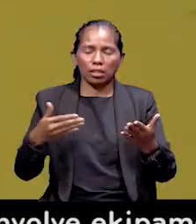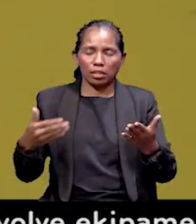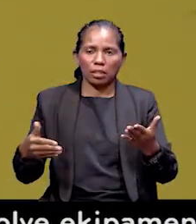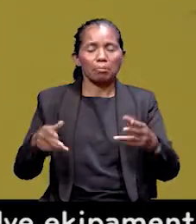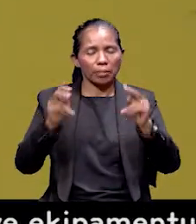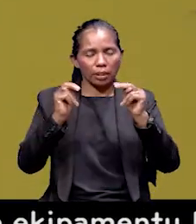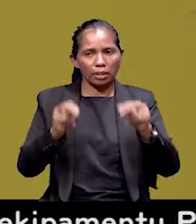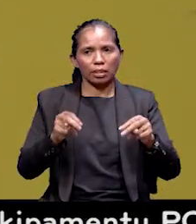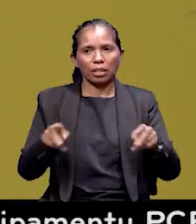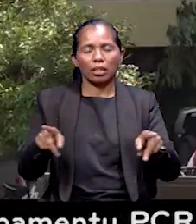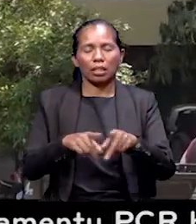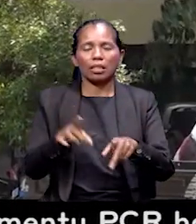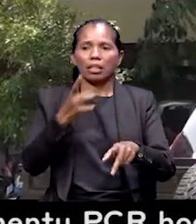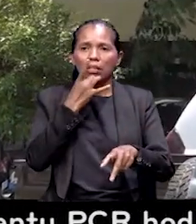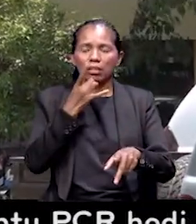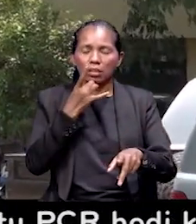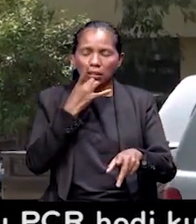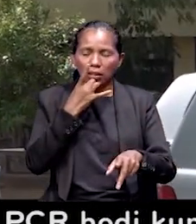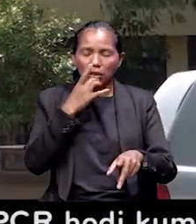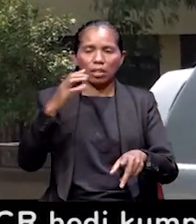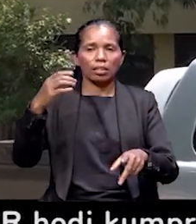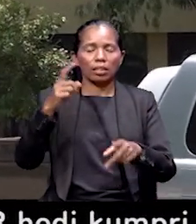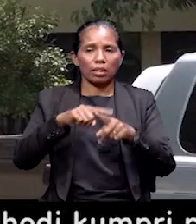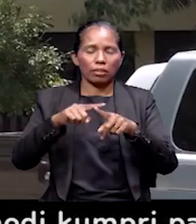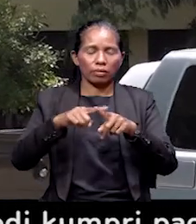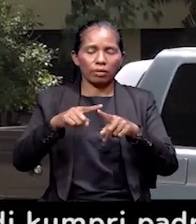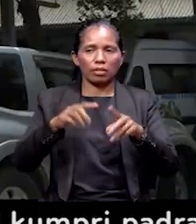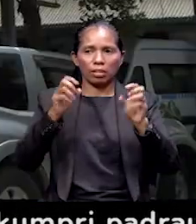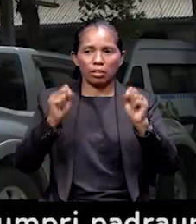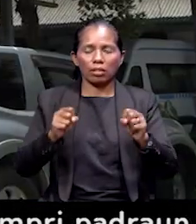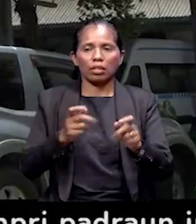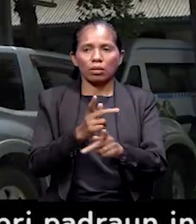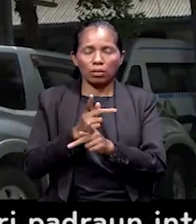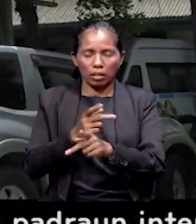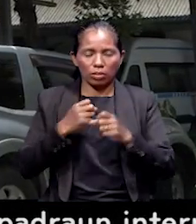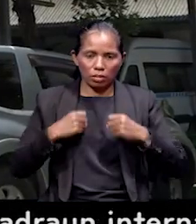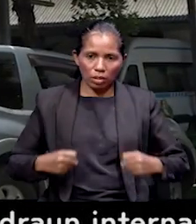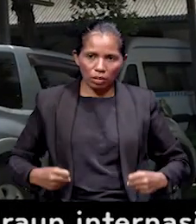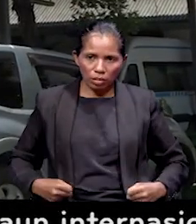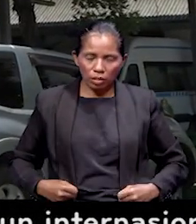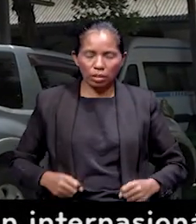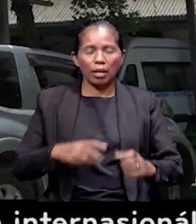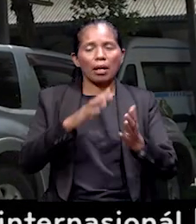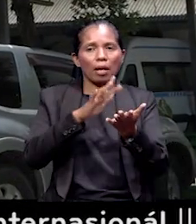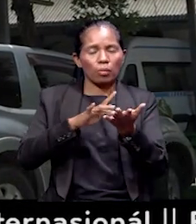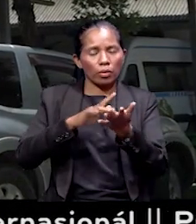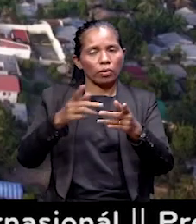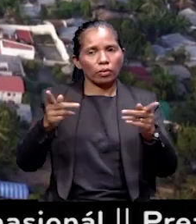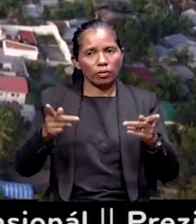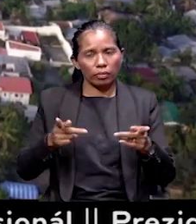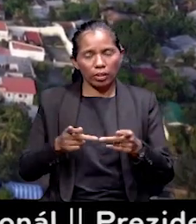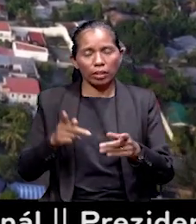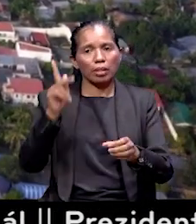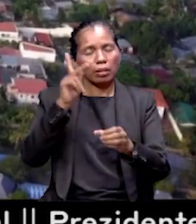básica, eletricidade, telecomunicação, prestação cuidado médico, farmácia, posto